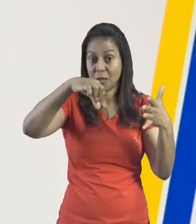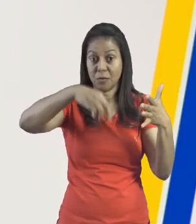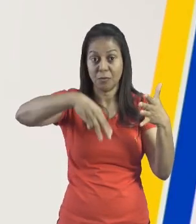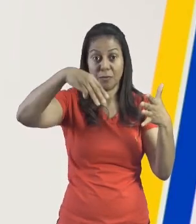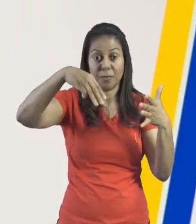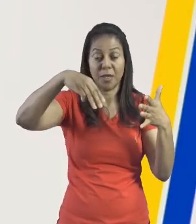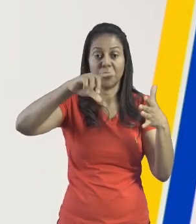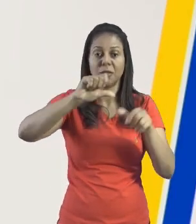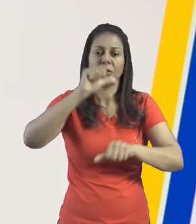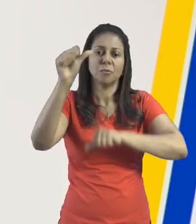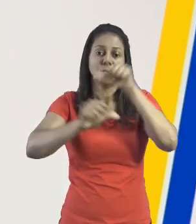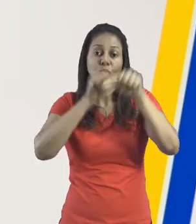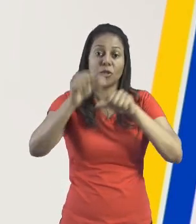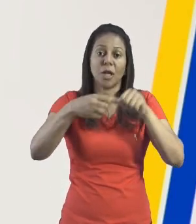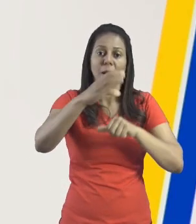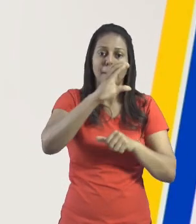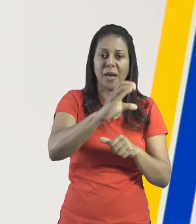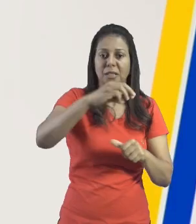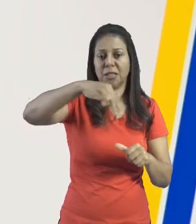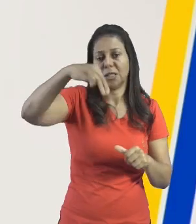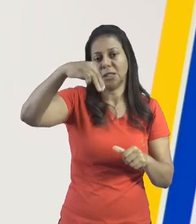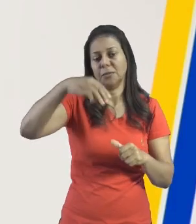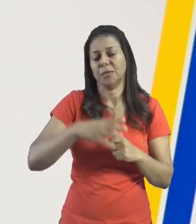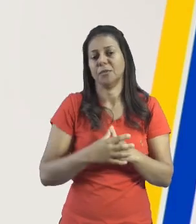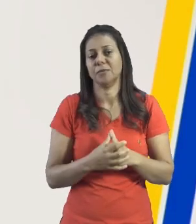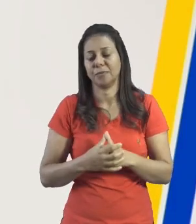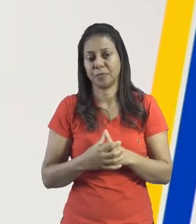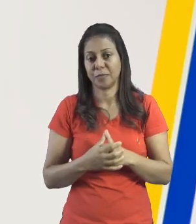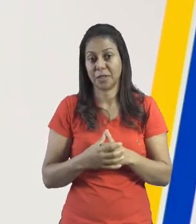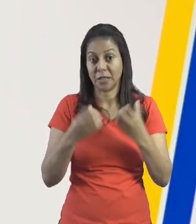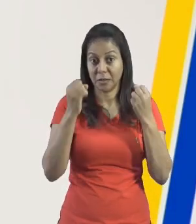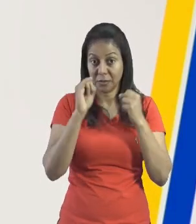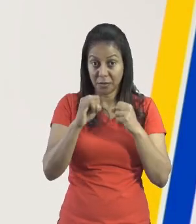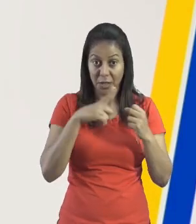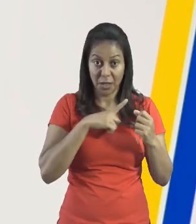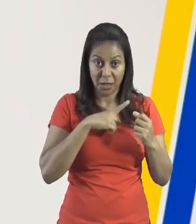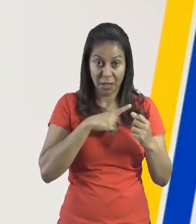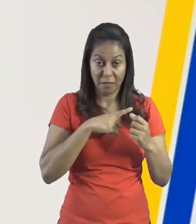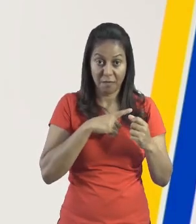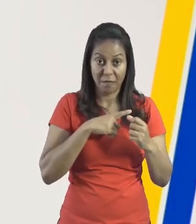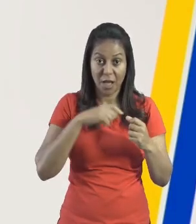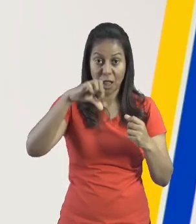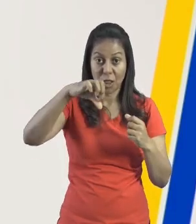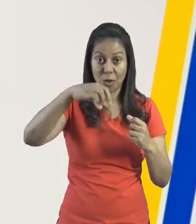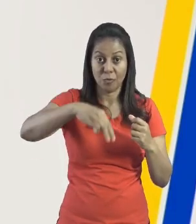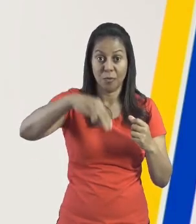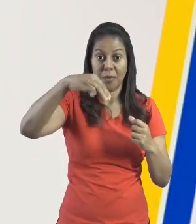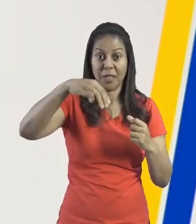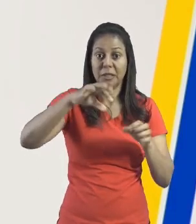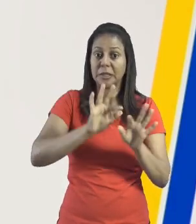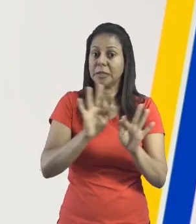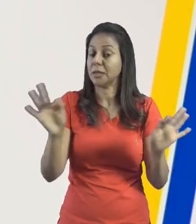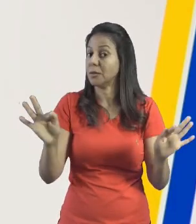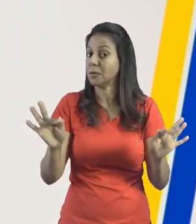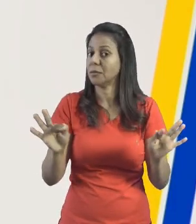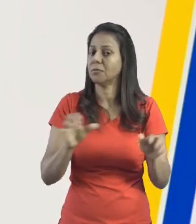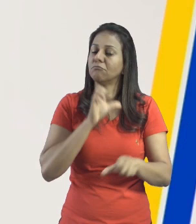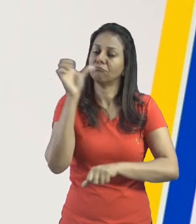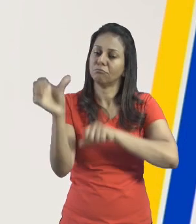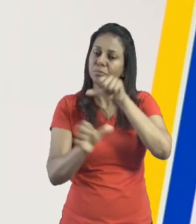vamos transformar para centímetros quadrados. Se eu tiver 9 metros simples, vocês sabem que a gente transforma